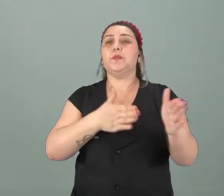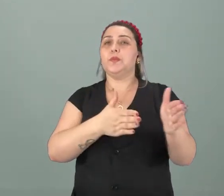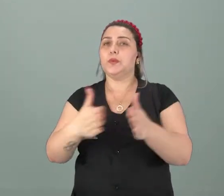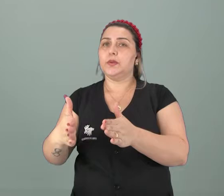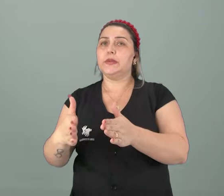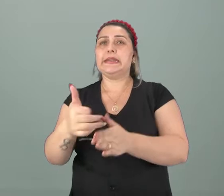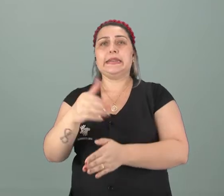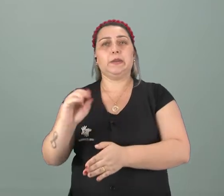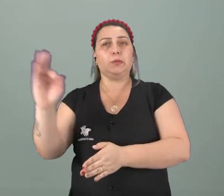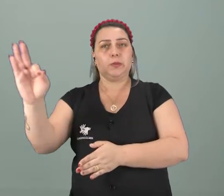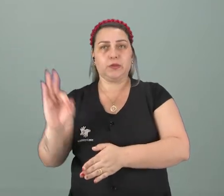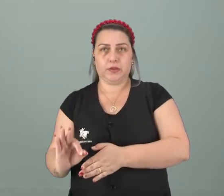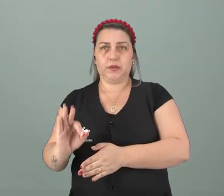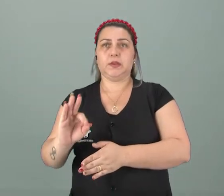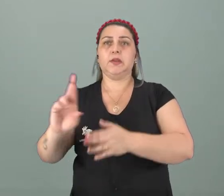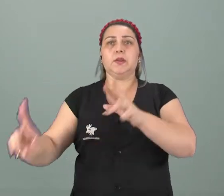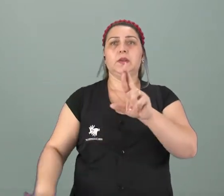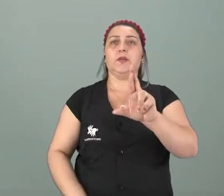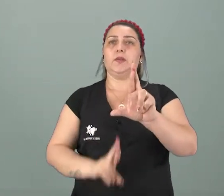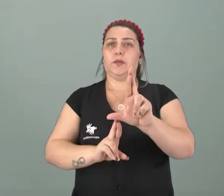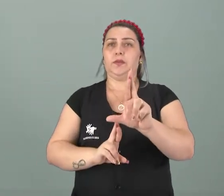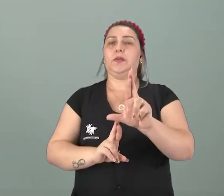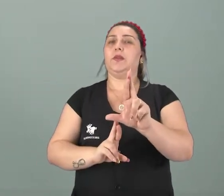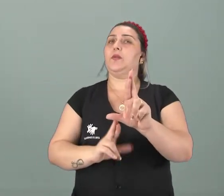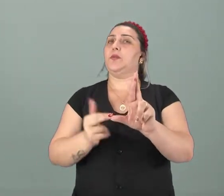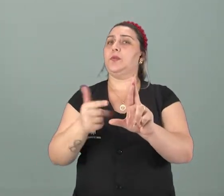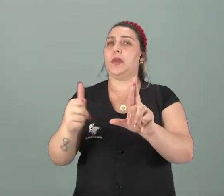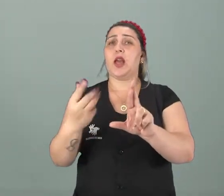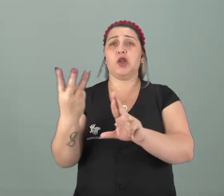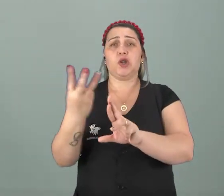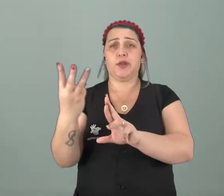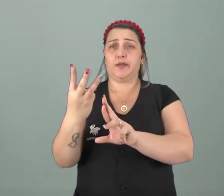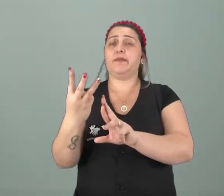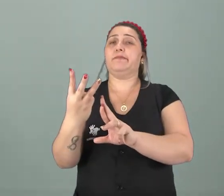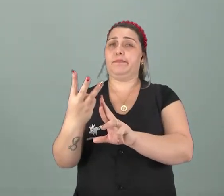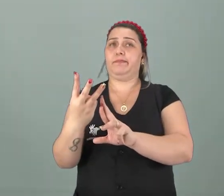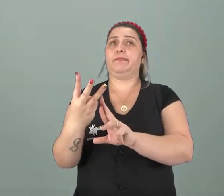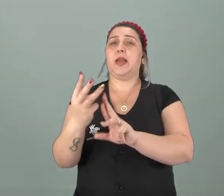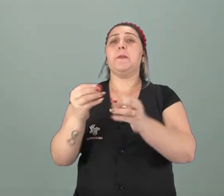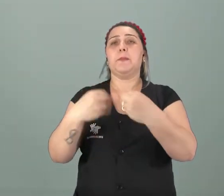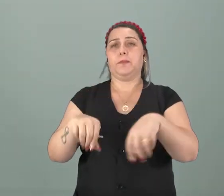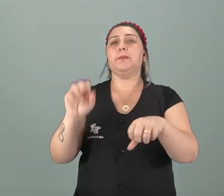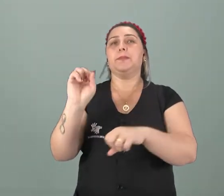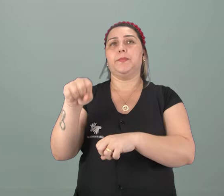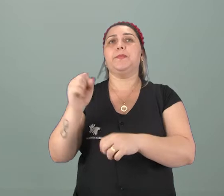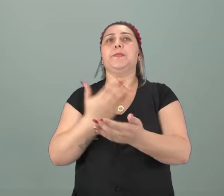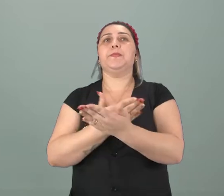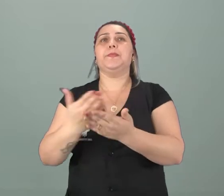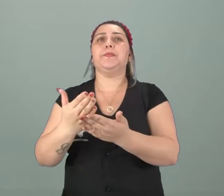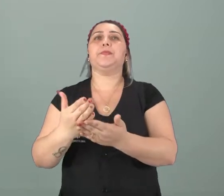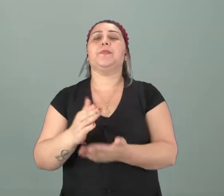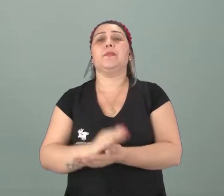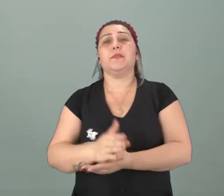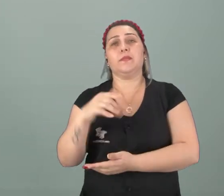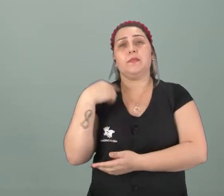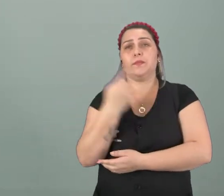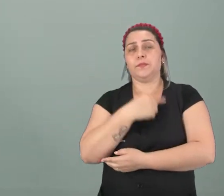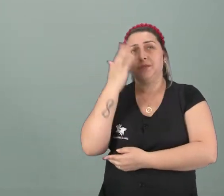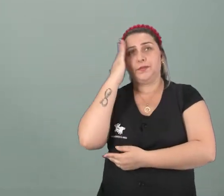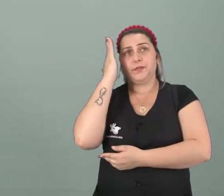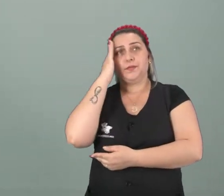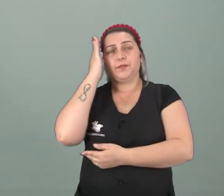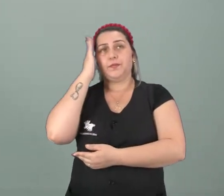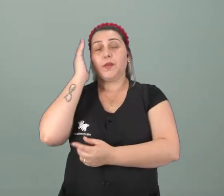é 100% sustentável, né, e não atinge nenhuma dessas três áreas, tá? Começando aqui, é bom que a gente entenda,